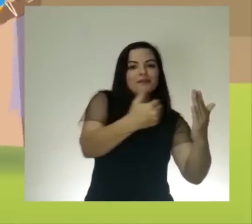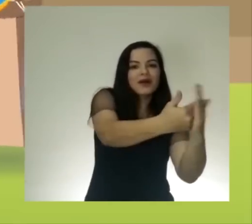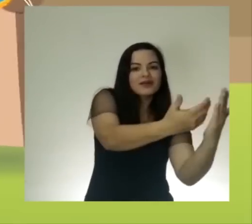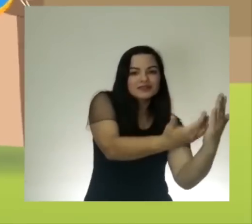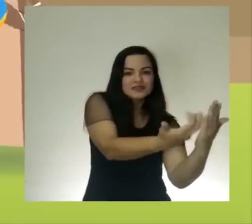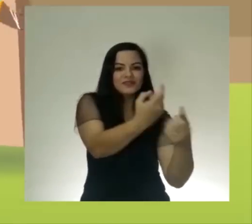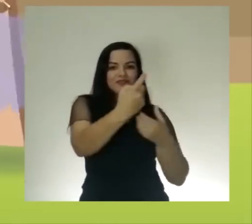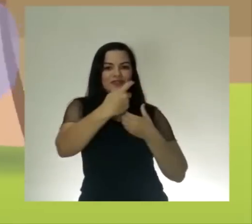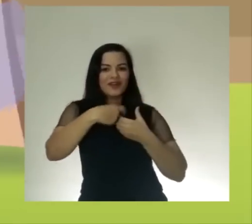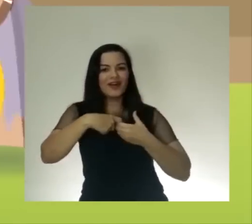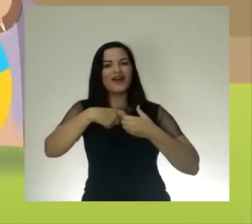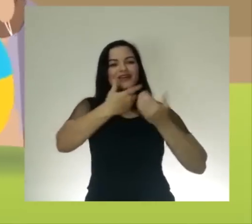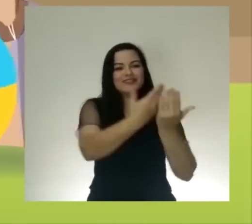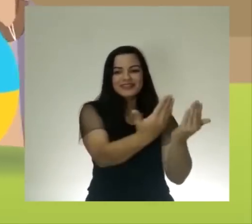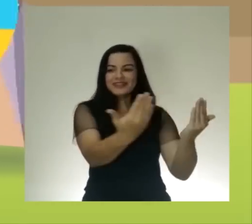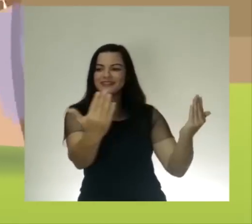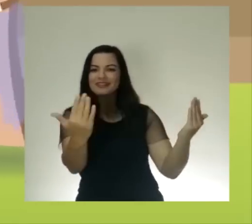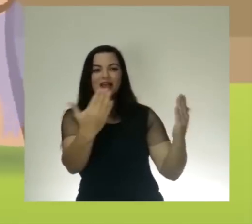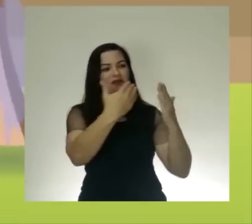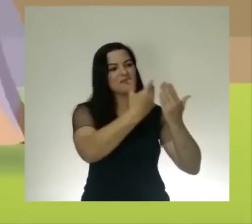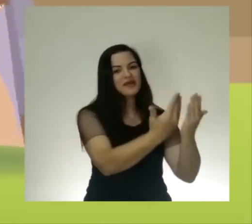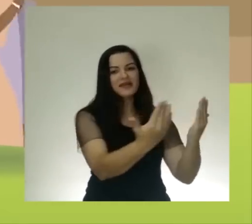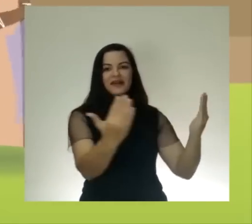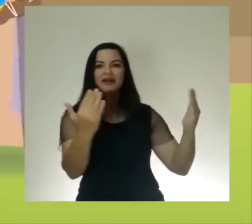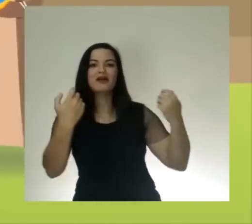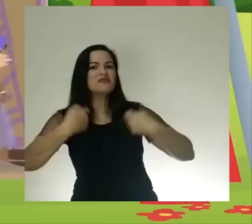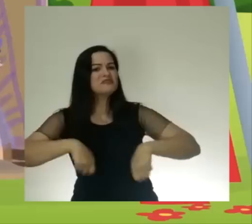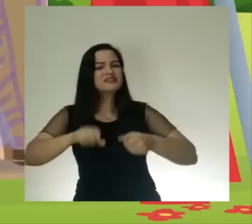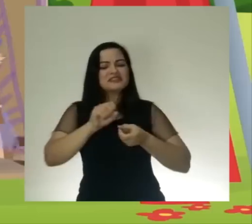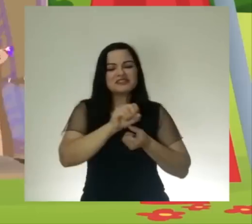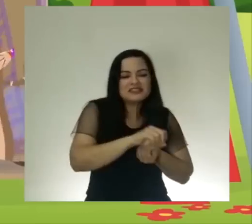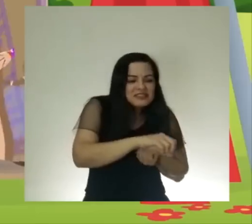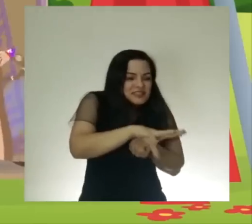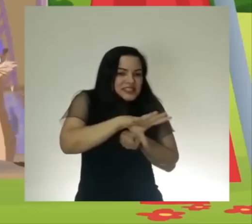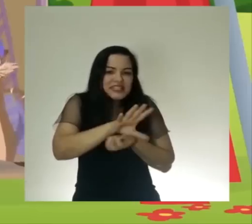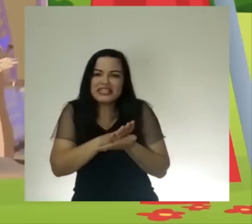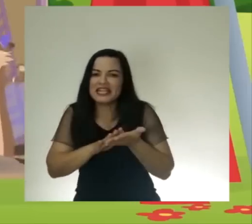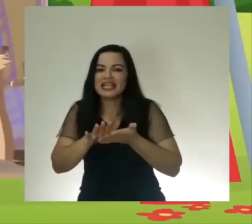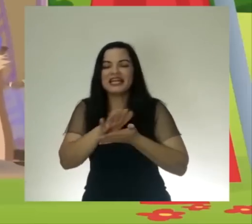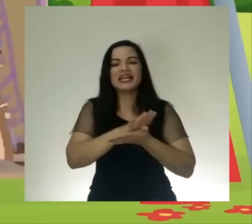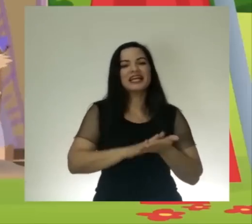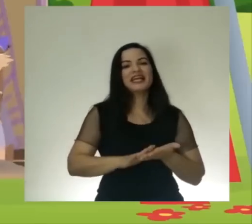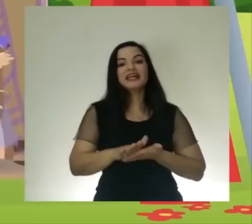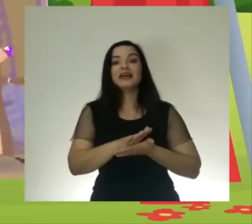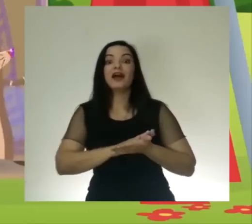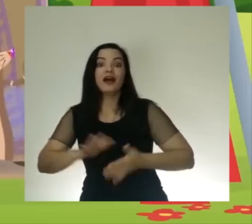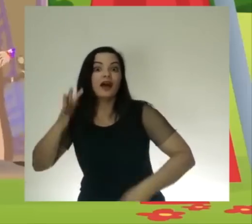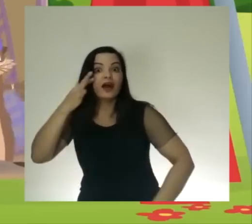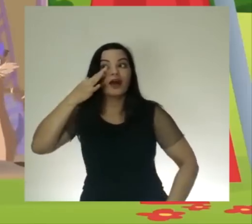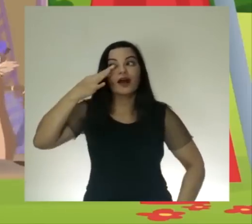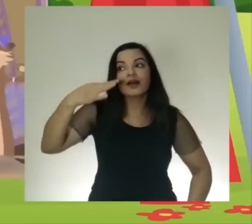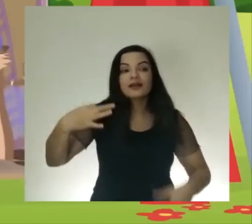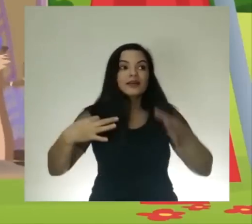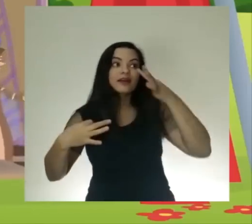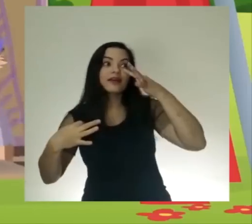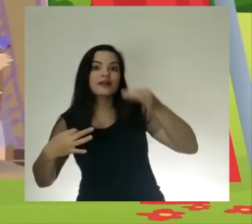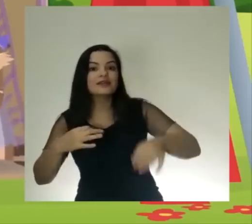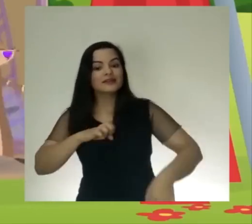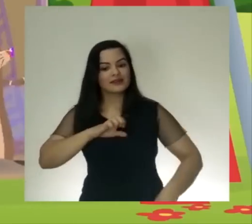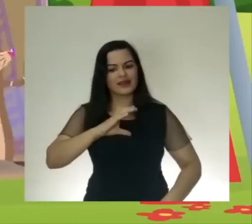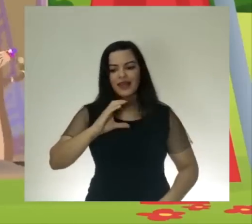ondas batem e voltam, não precisam de lanterna. escute o eco na